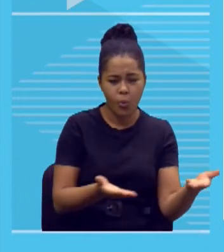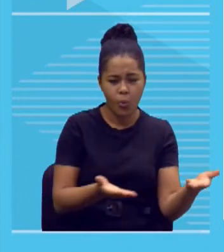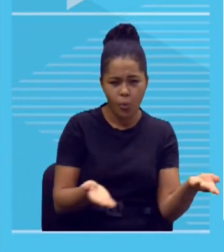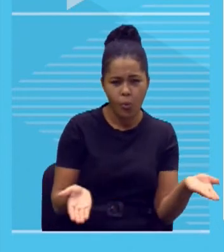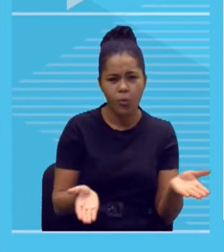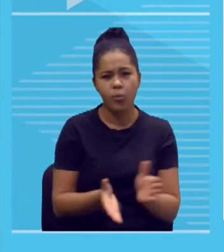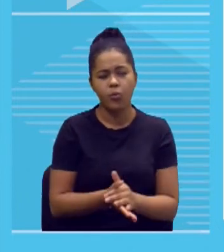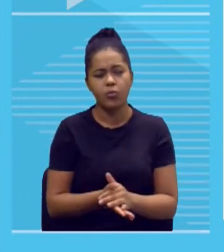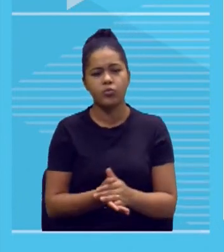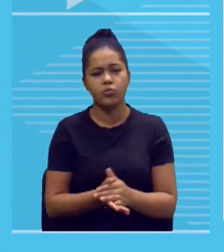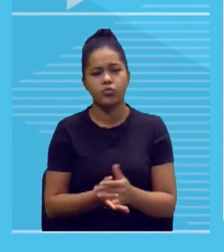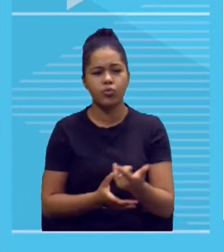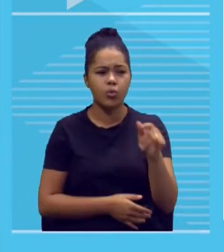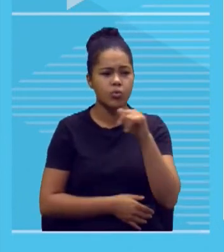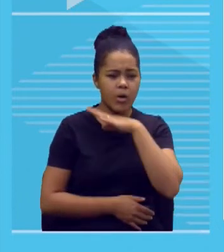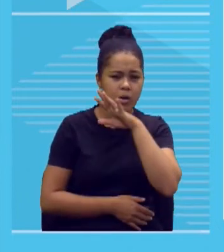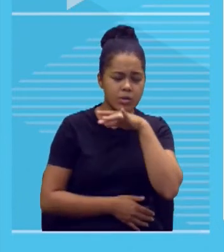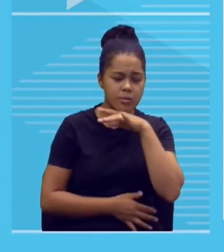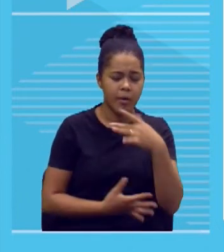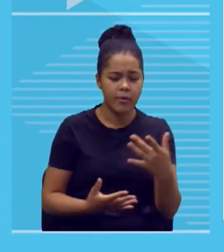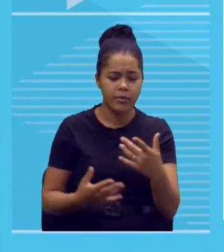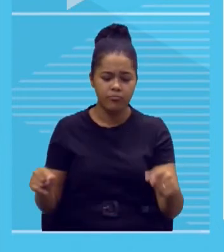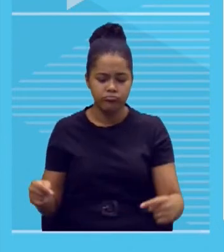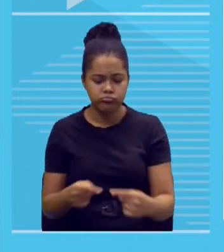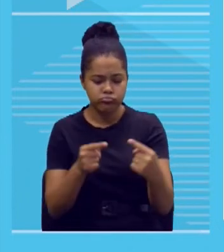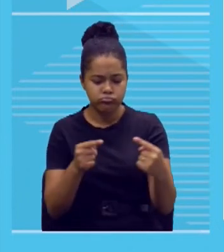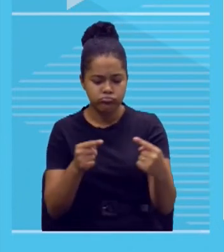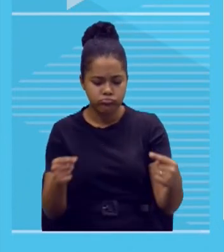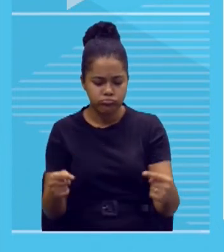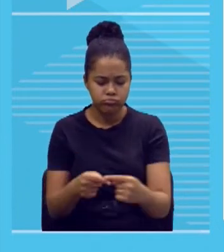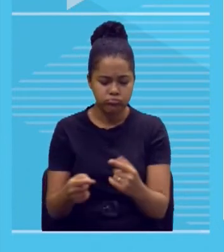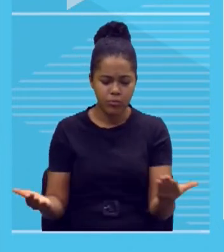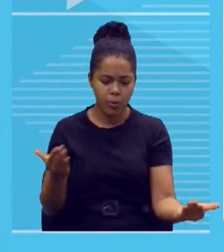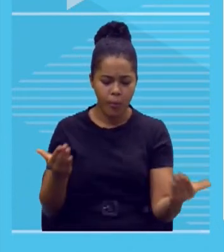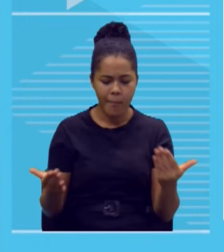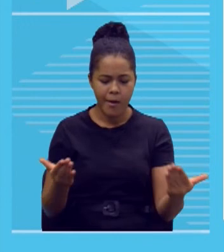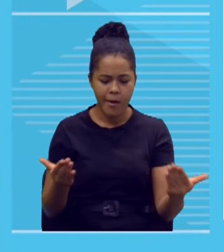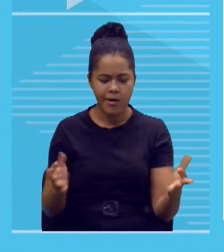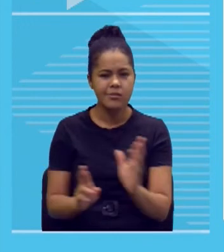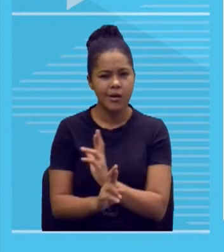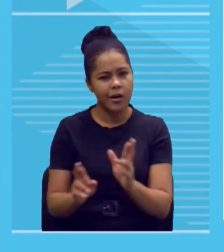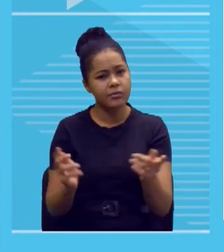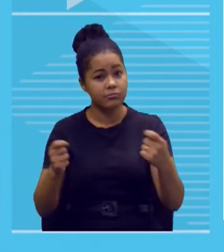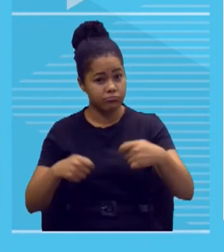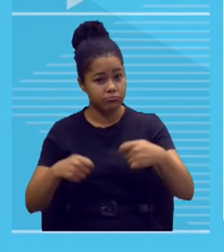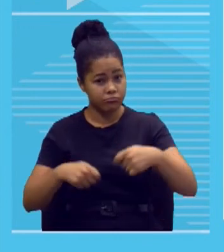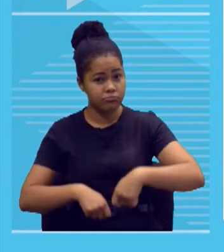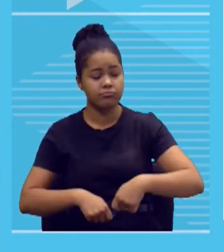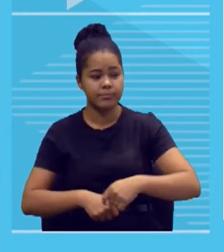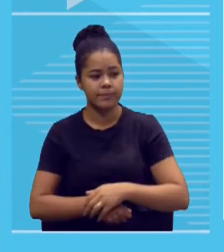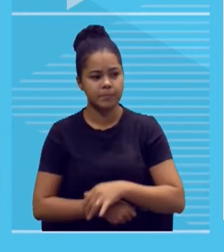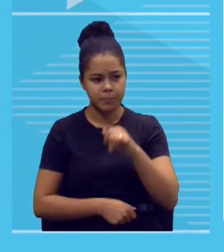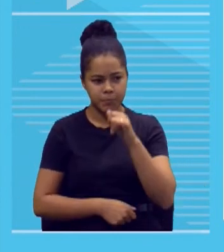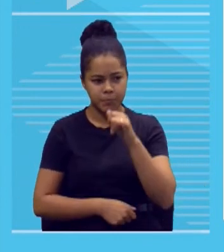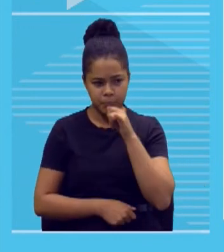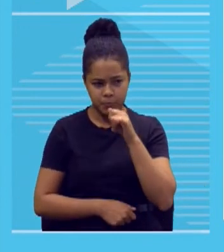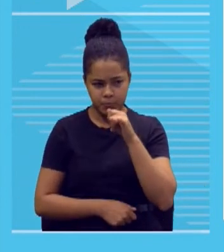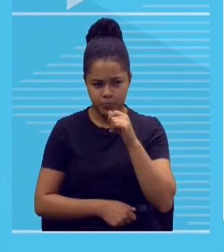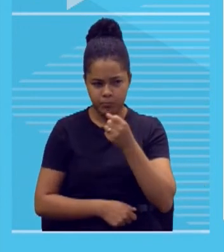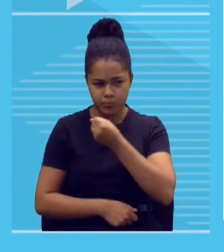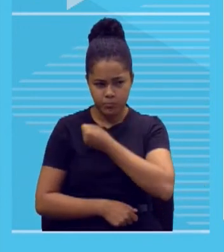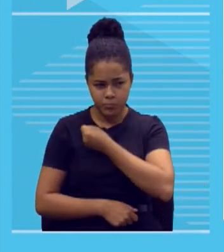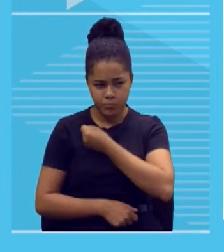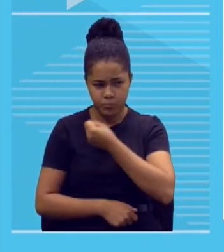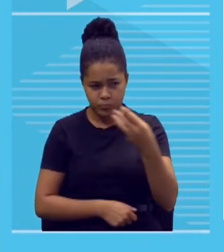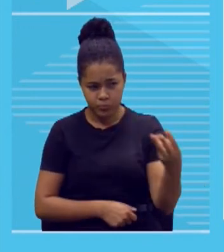bacana E você começa a fazer essas associações isso só é possível por exemplo vamos olhar para esse tem três